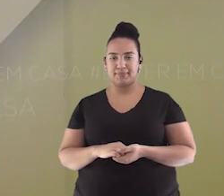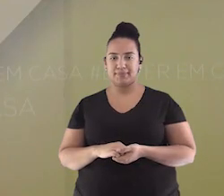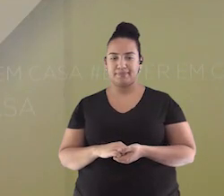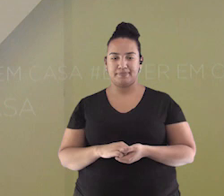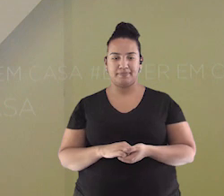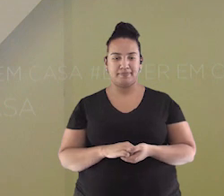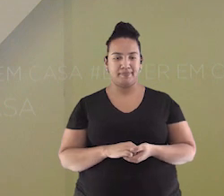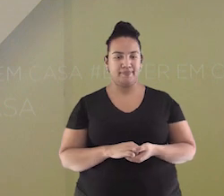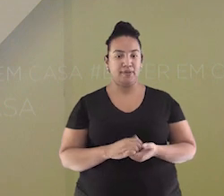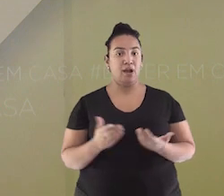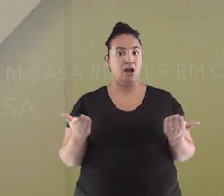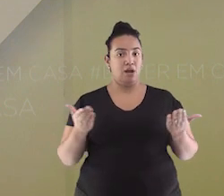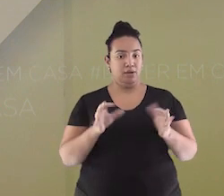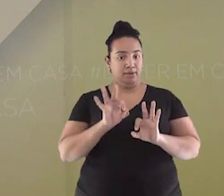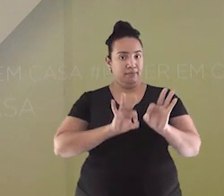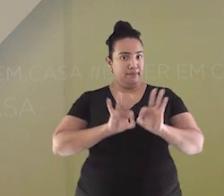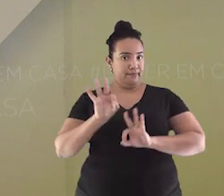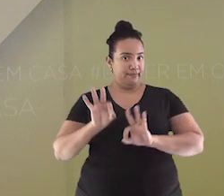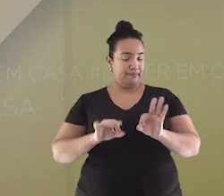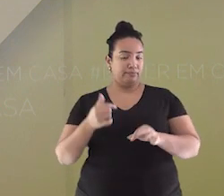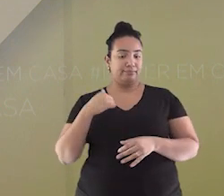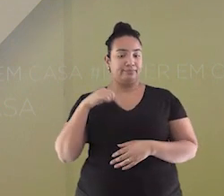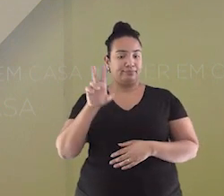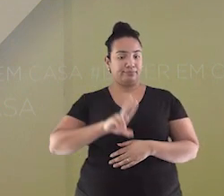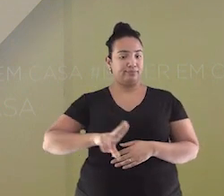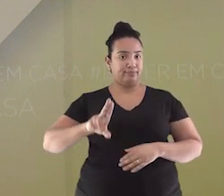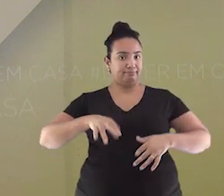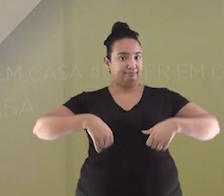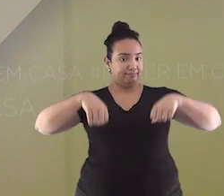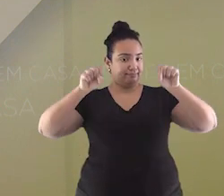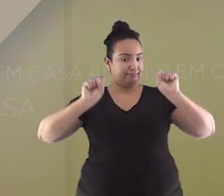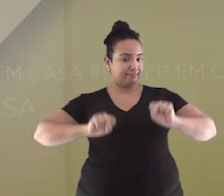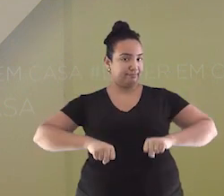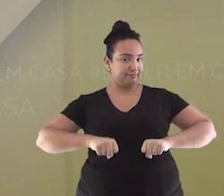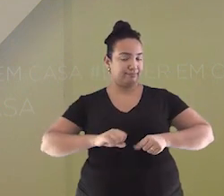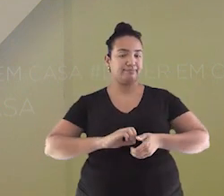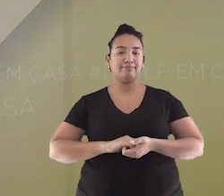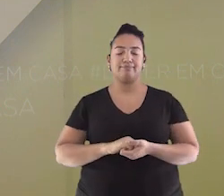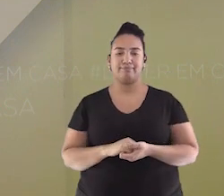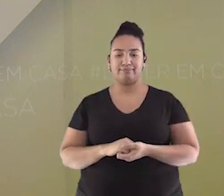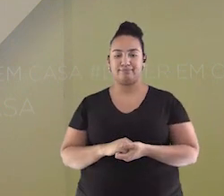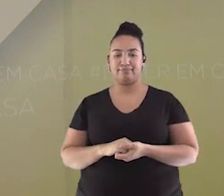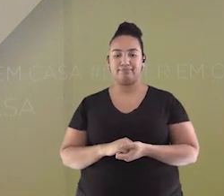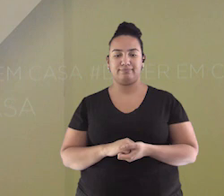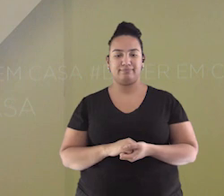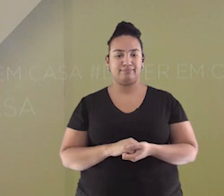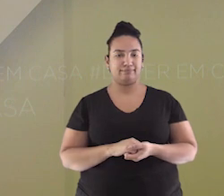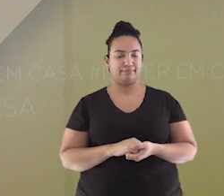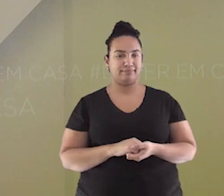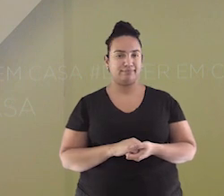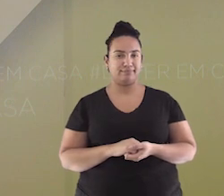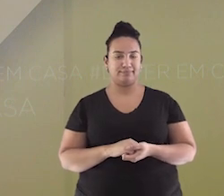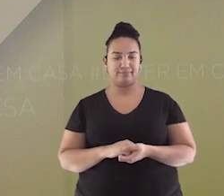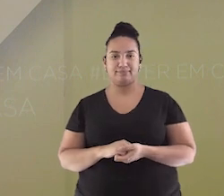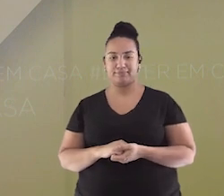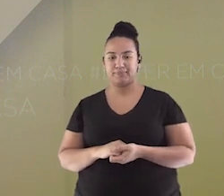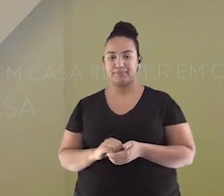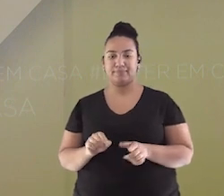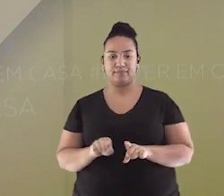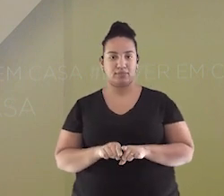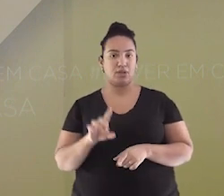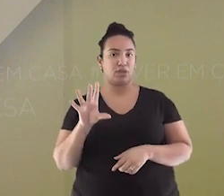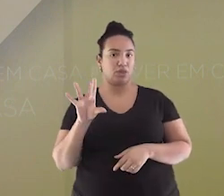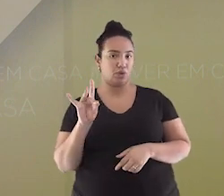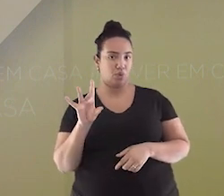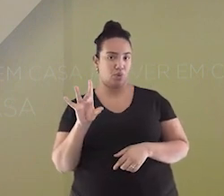Pote na mão, agora a gente vai decorar. Eu vou usar o tecido e uma cola